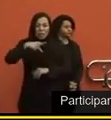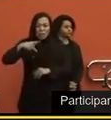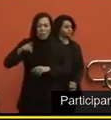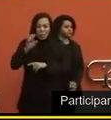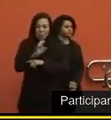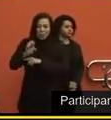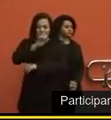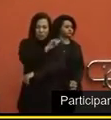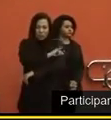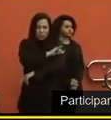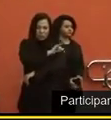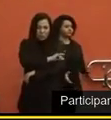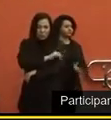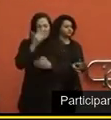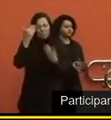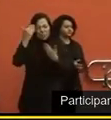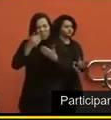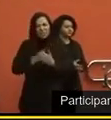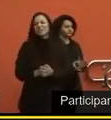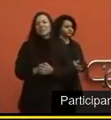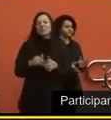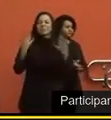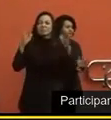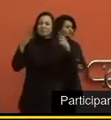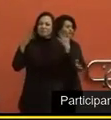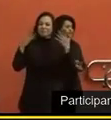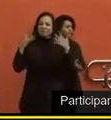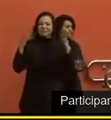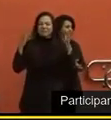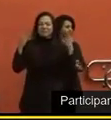do Estado do Rio de Janeiro. Obrigado.